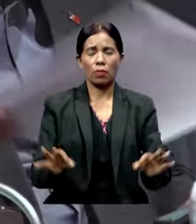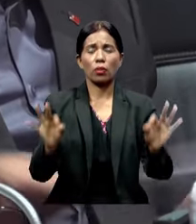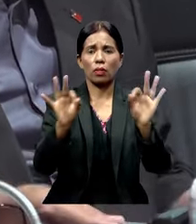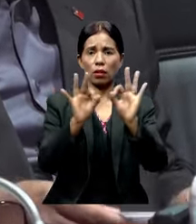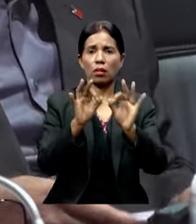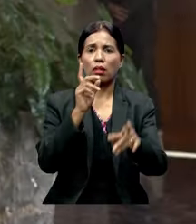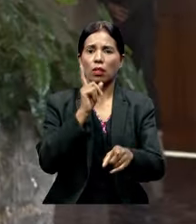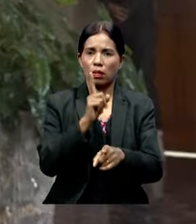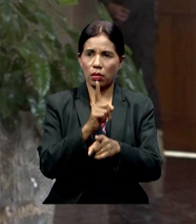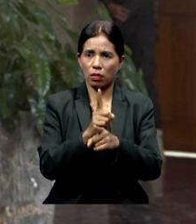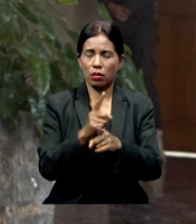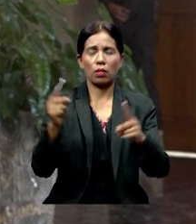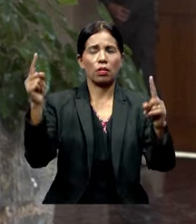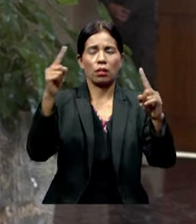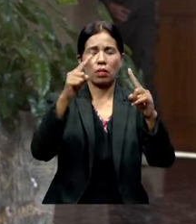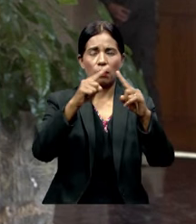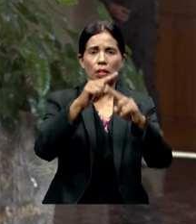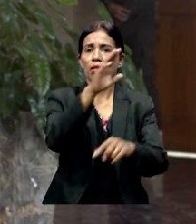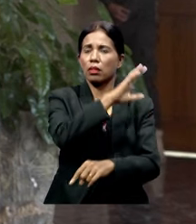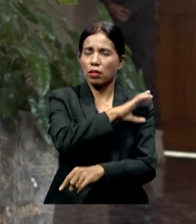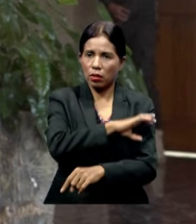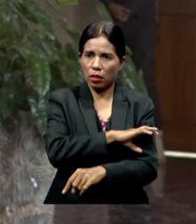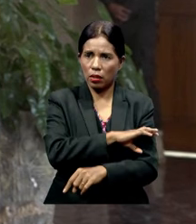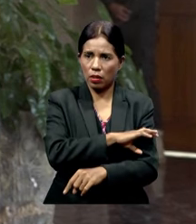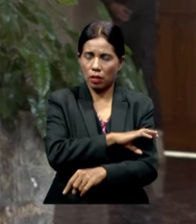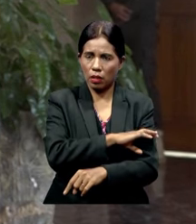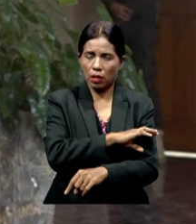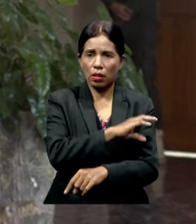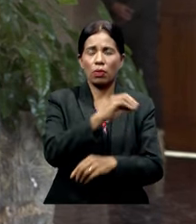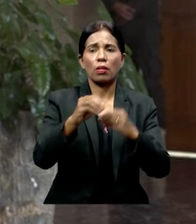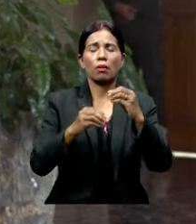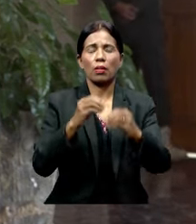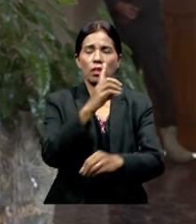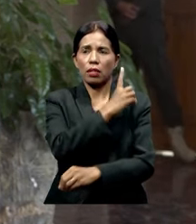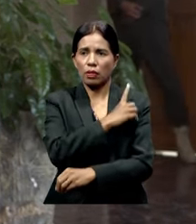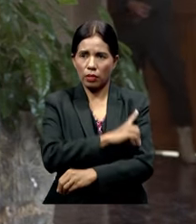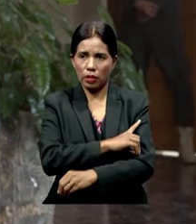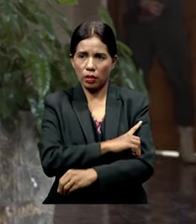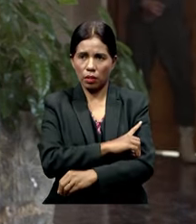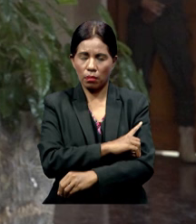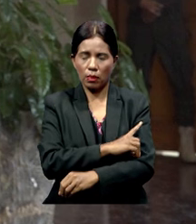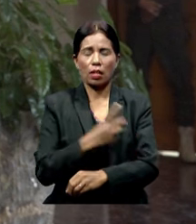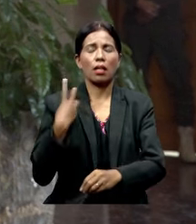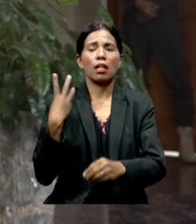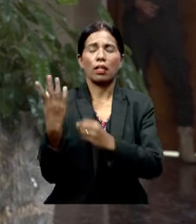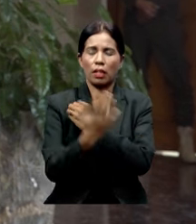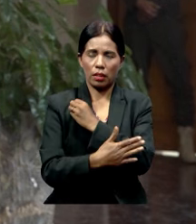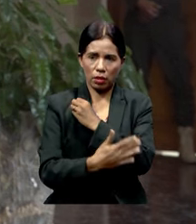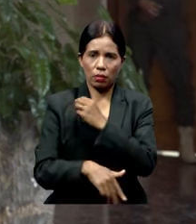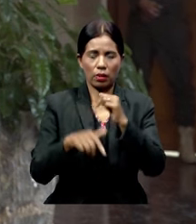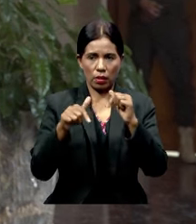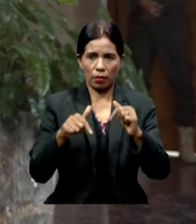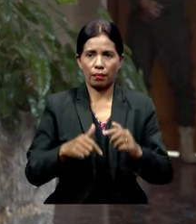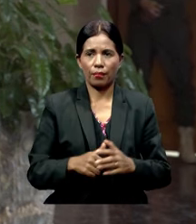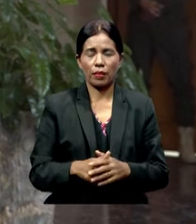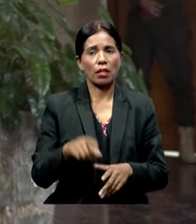tebes ba segurança, ba defesa, nova soberania railaraninian.